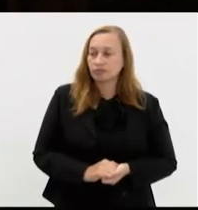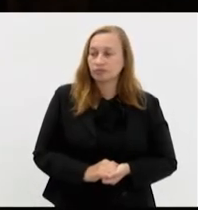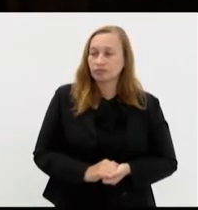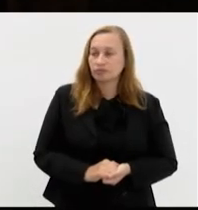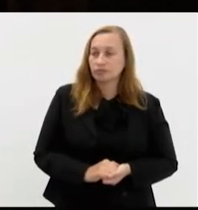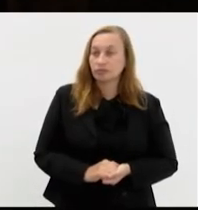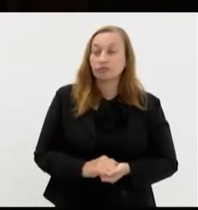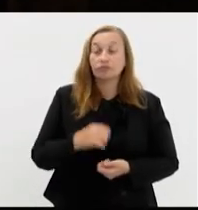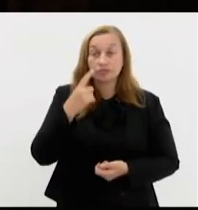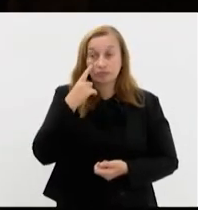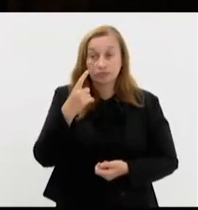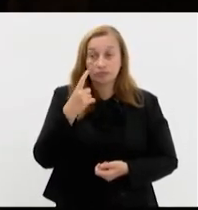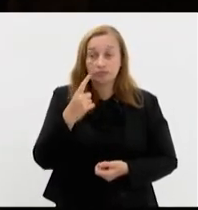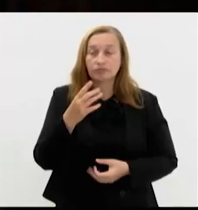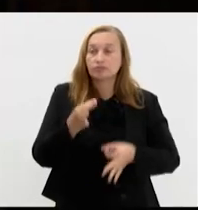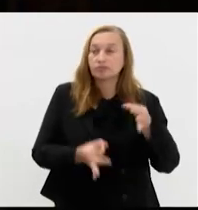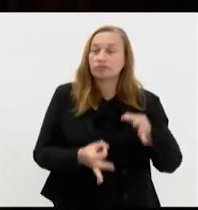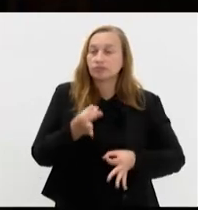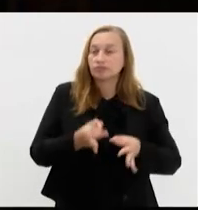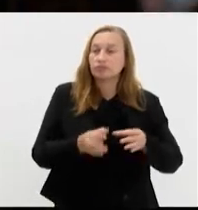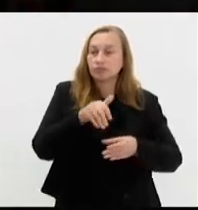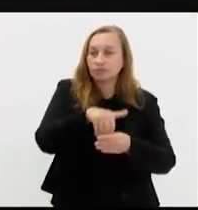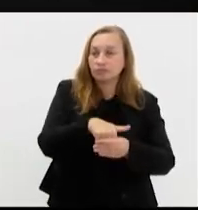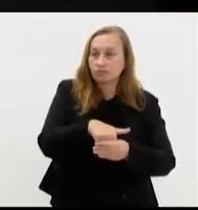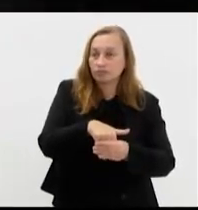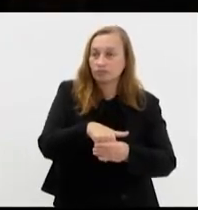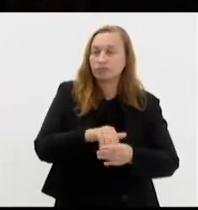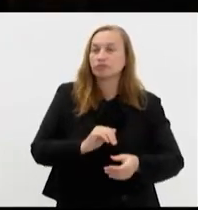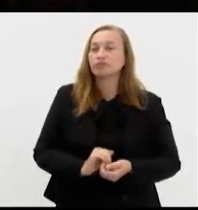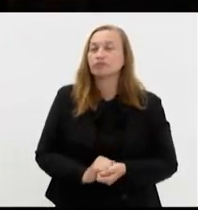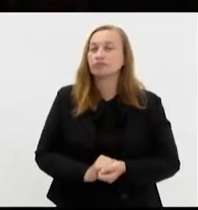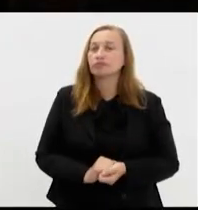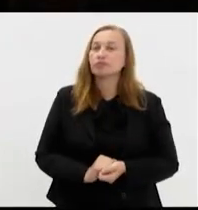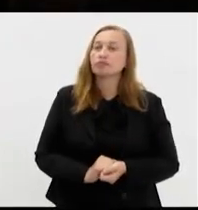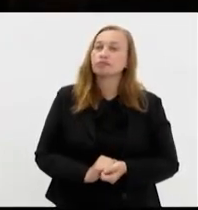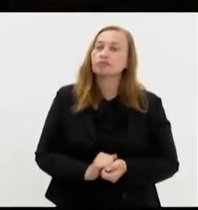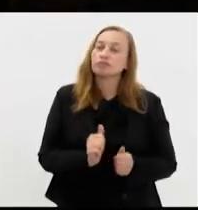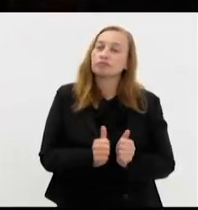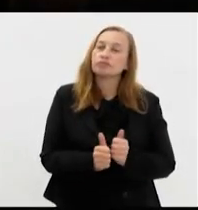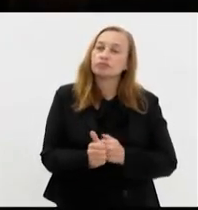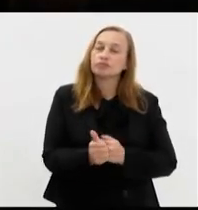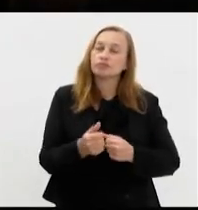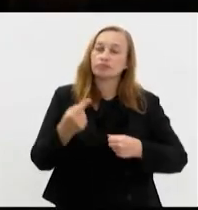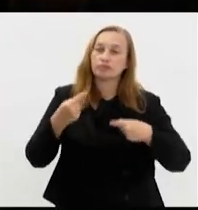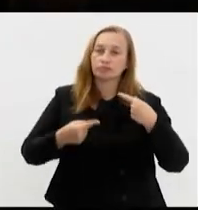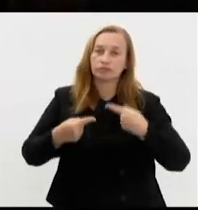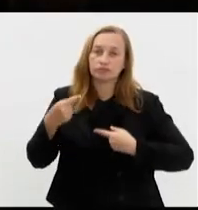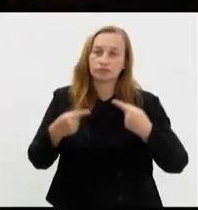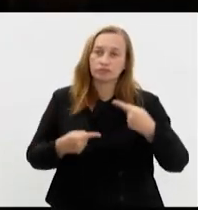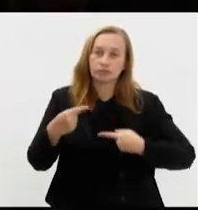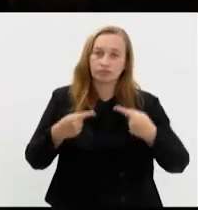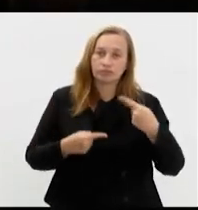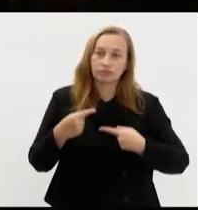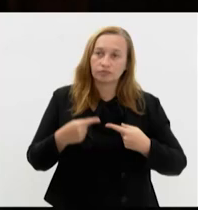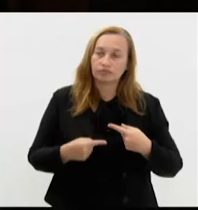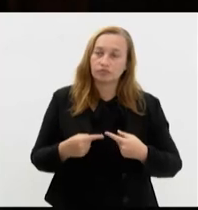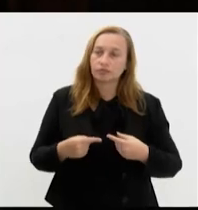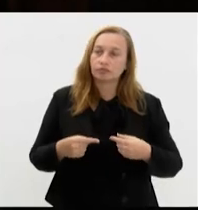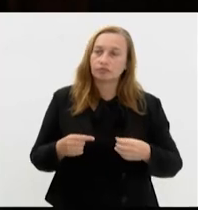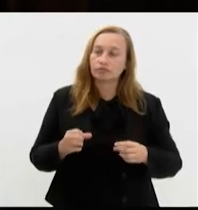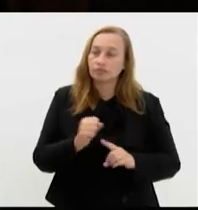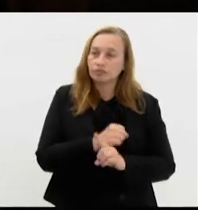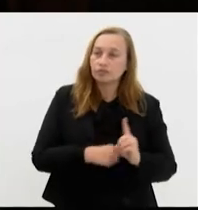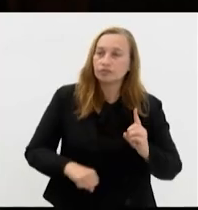que a justiça eleitoral Ela está na Vanguarda da discussão daqui que a sociedade